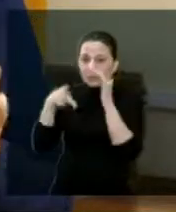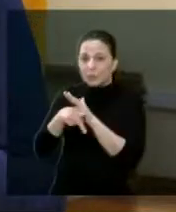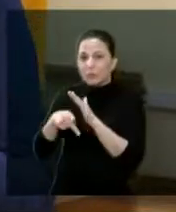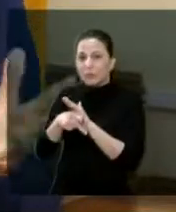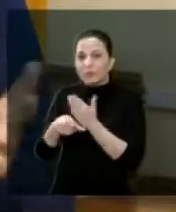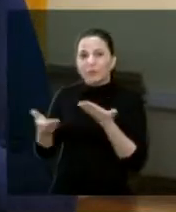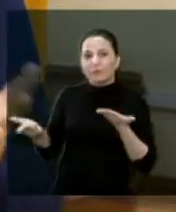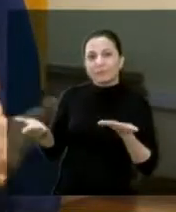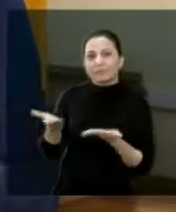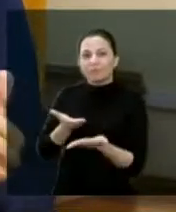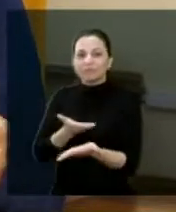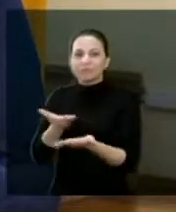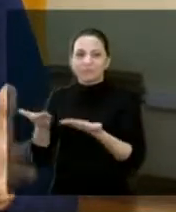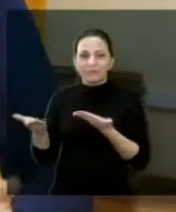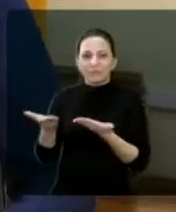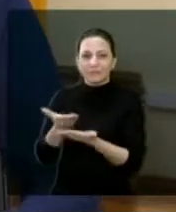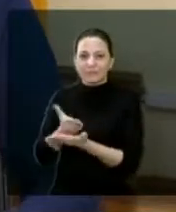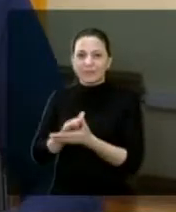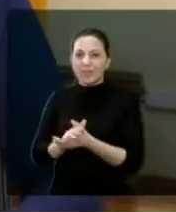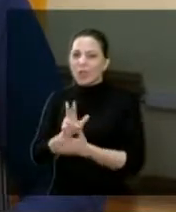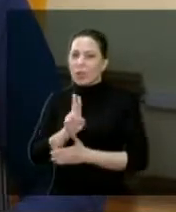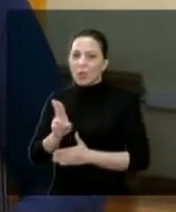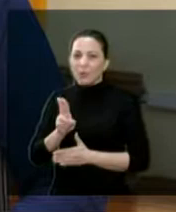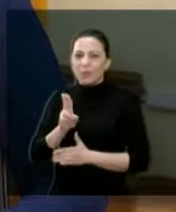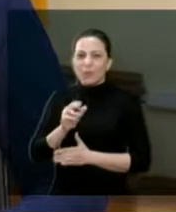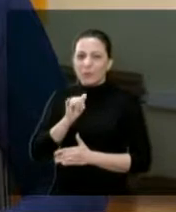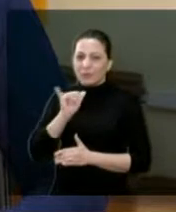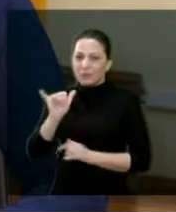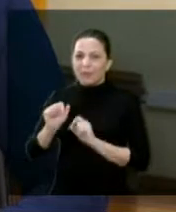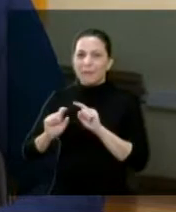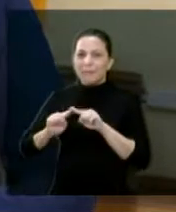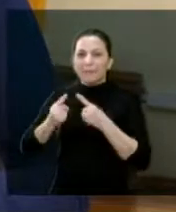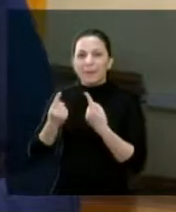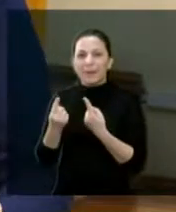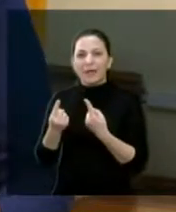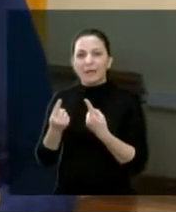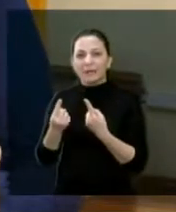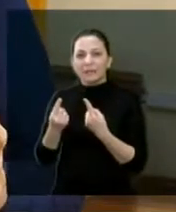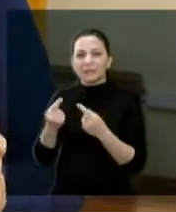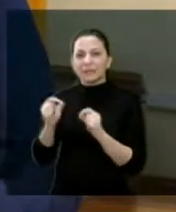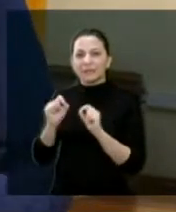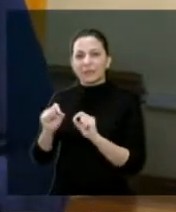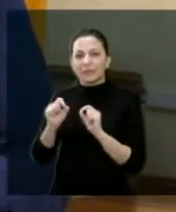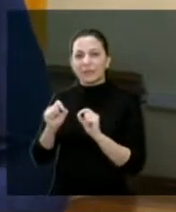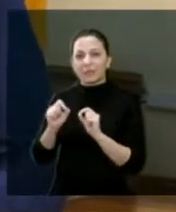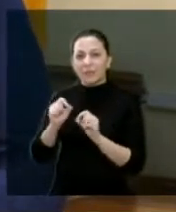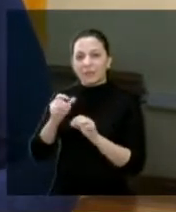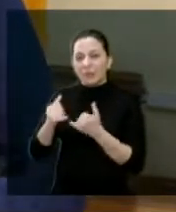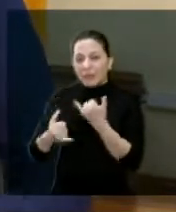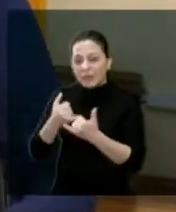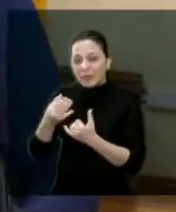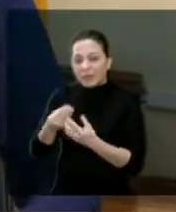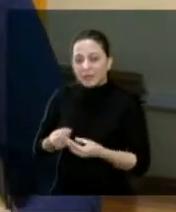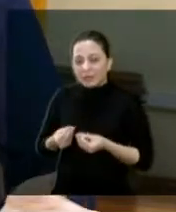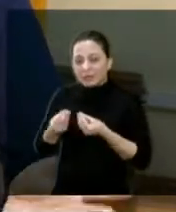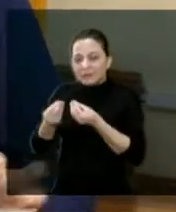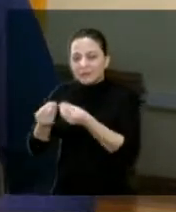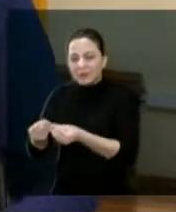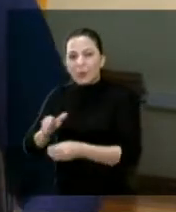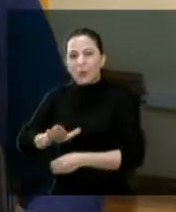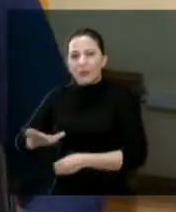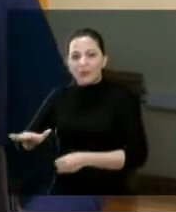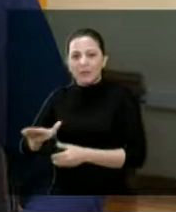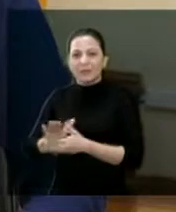feito o pacto de não falar quem era, para não perder. Eu fiquei com dó do menininho, aí no fim deram um brinquedinho para ele, para cá, e falava que gravava em São